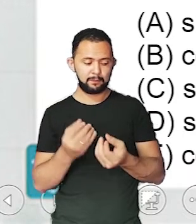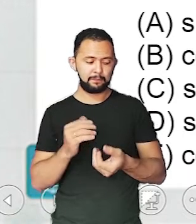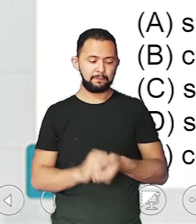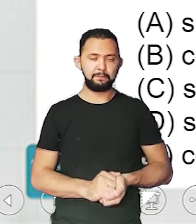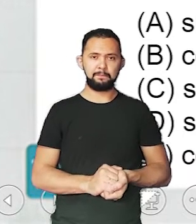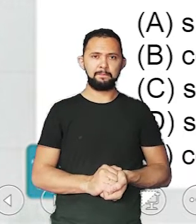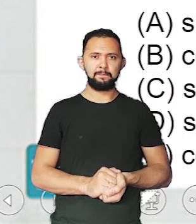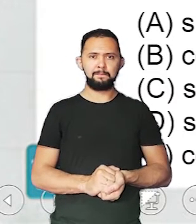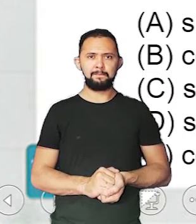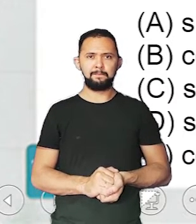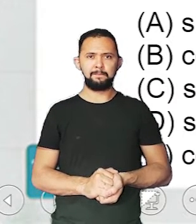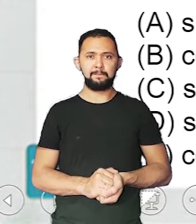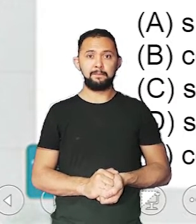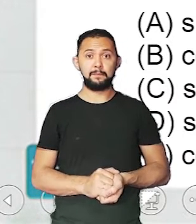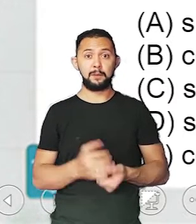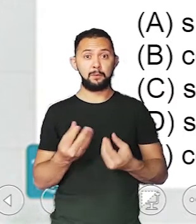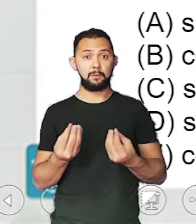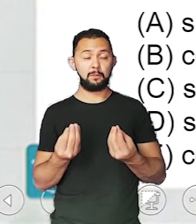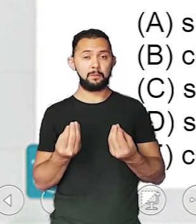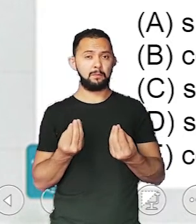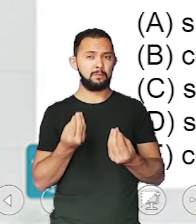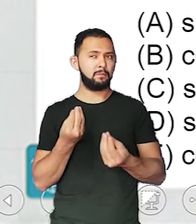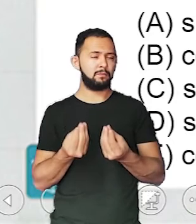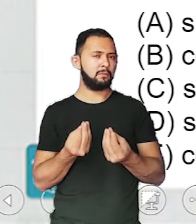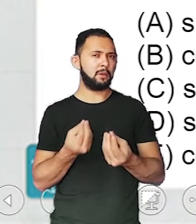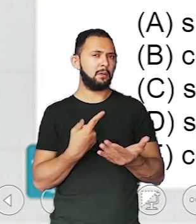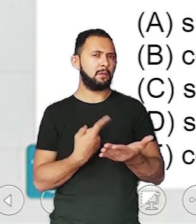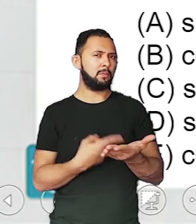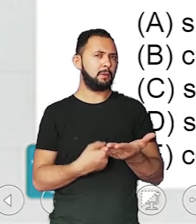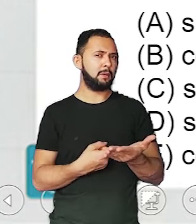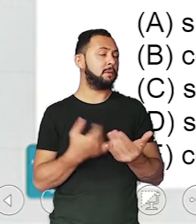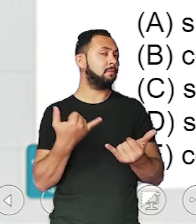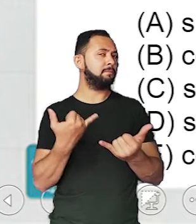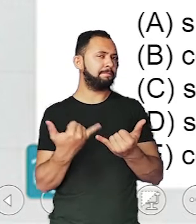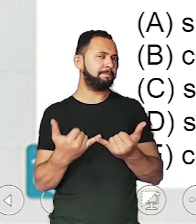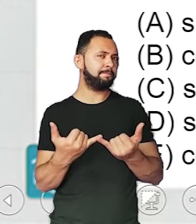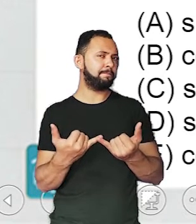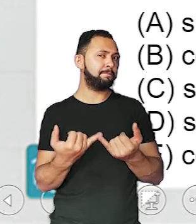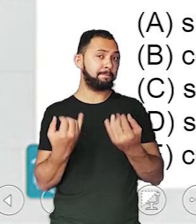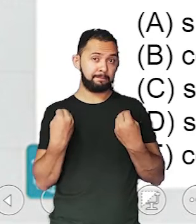né? Certo? Então, vamos ver se realmente deu certo, né? Vamos ver se encaixou aqui,